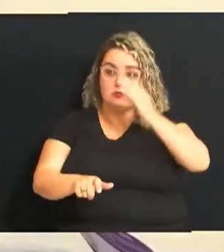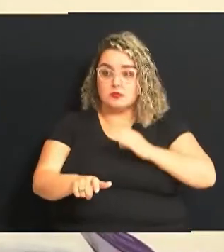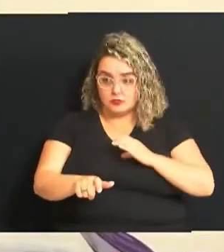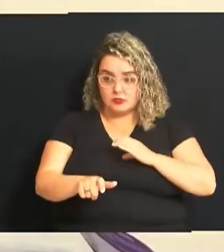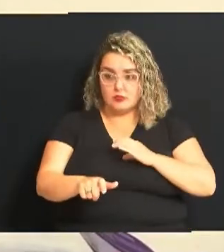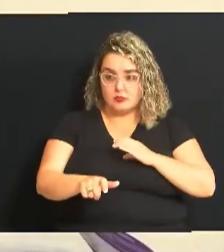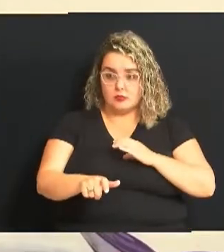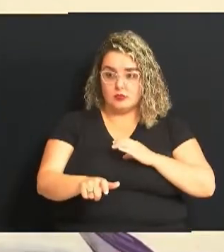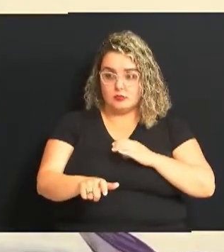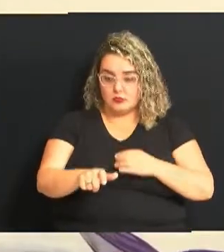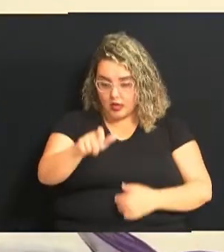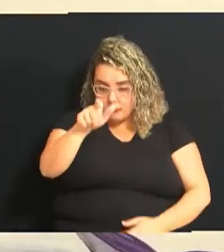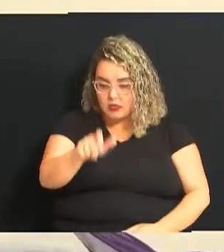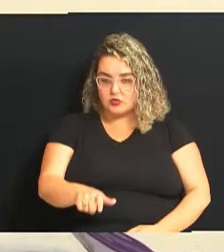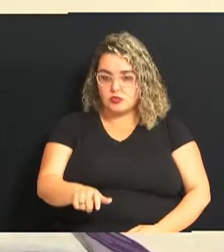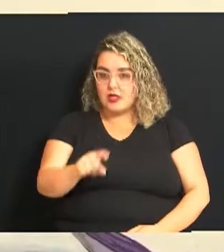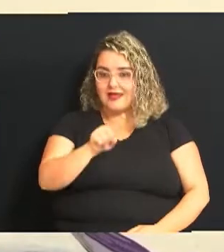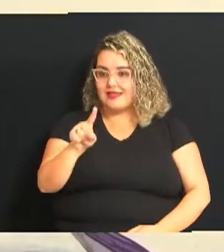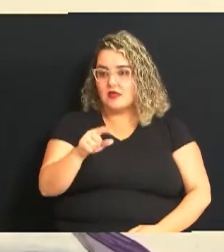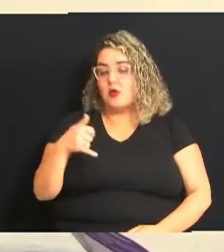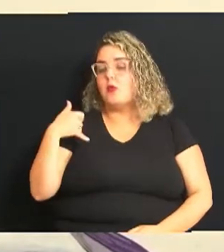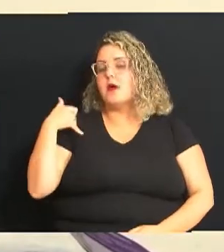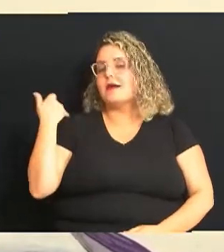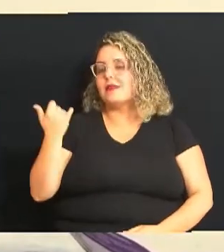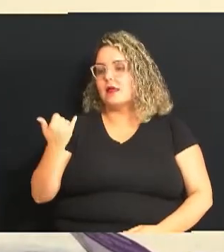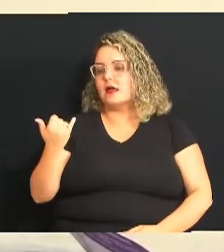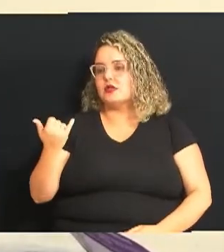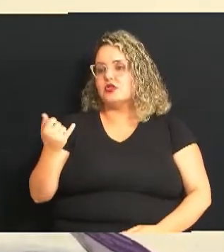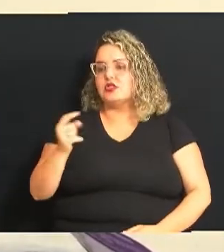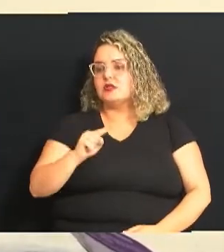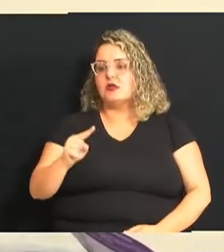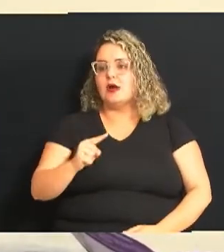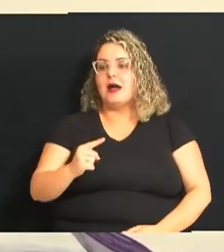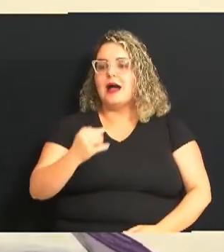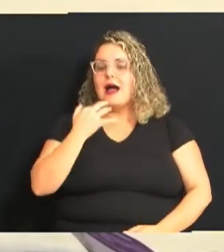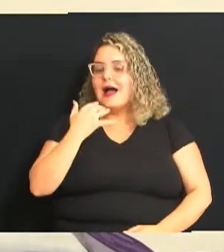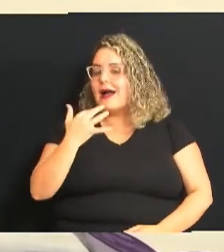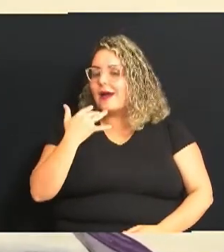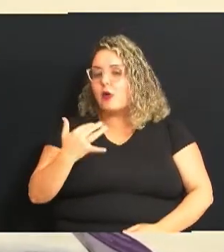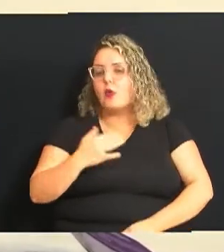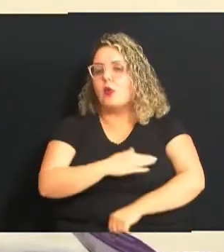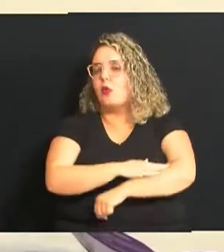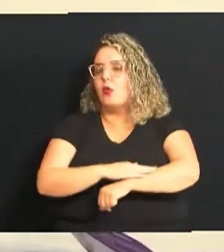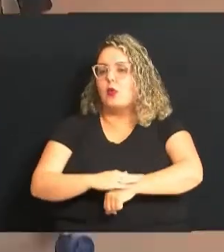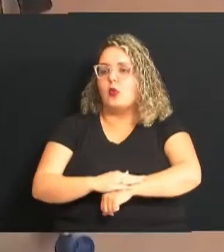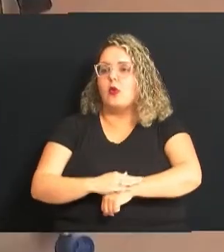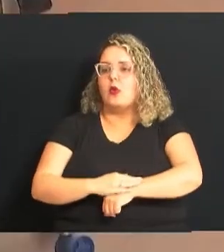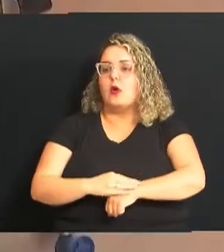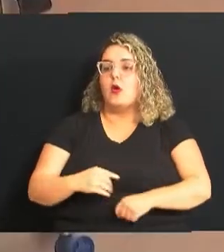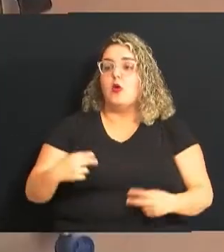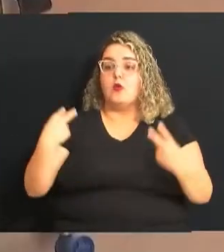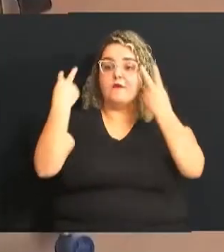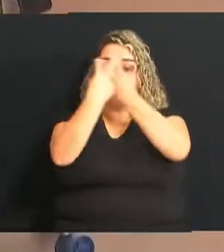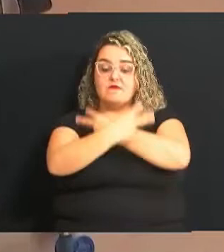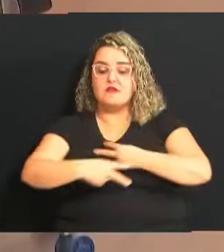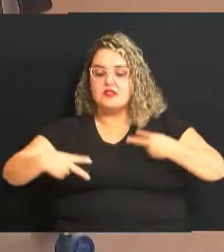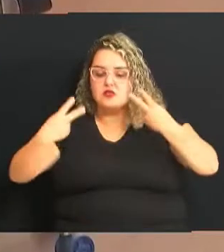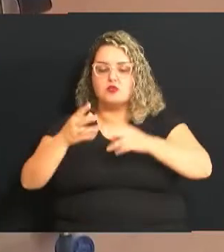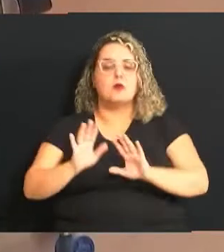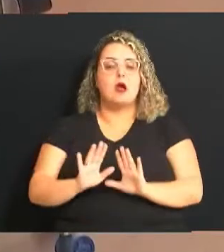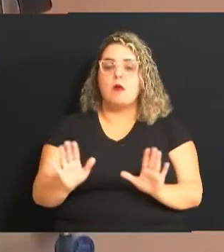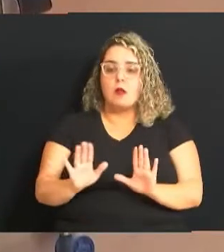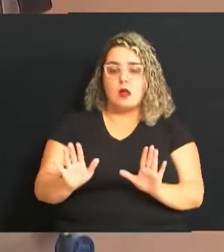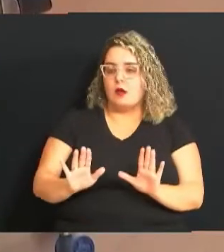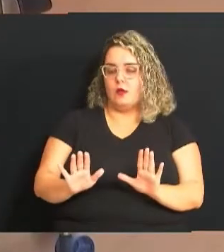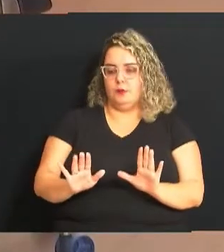a pessoa, e não a idade da pessoa, não a cor da pessoa, a aparência,